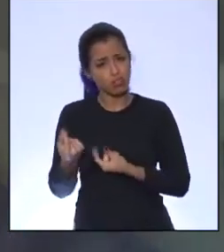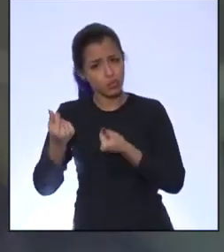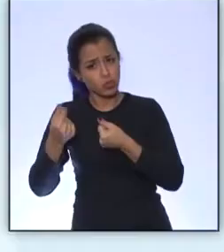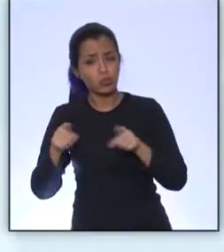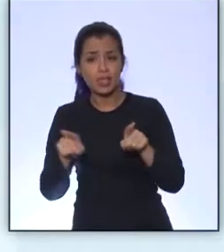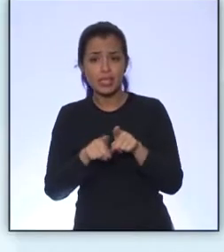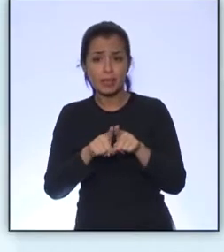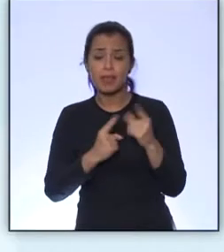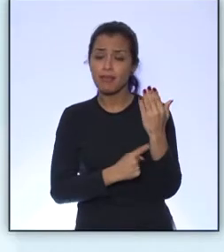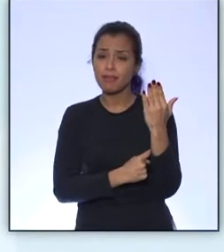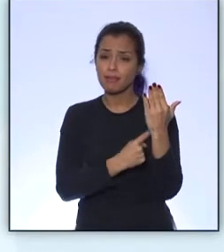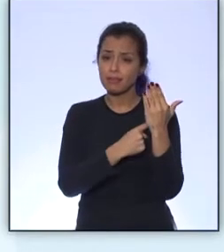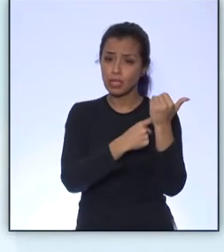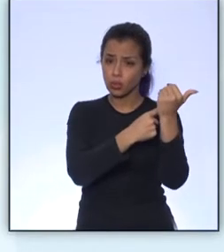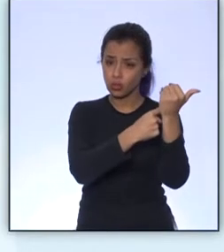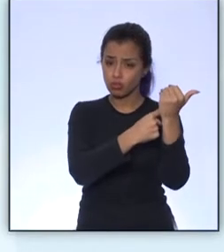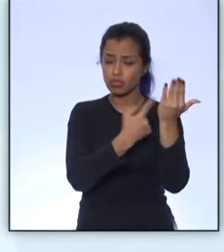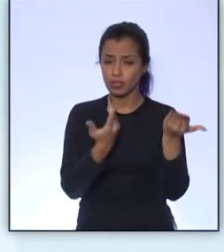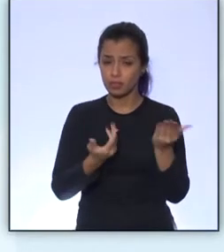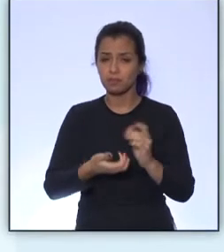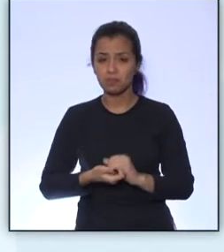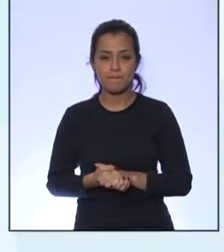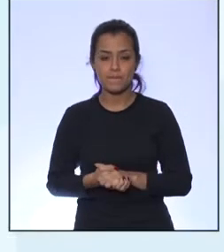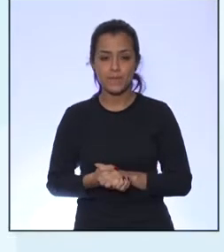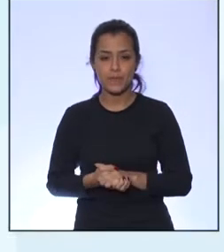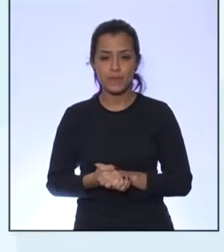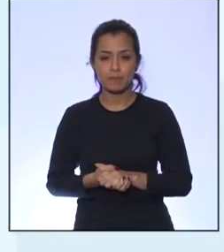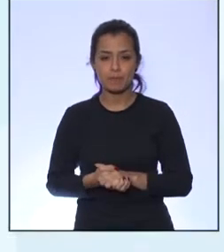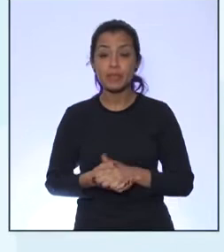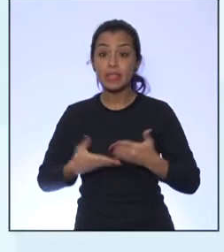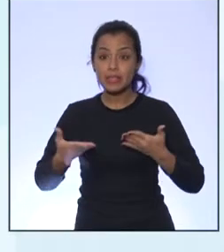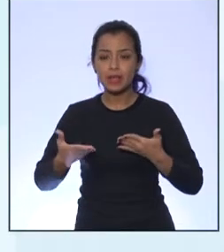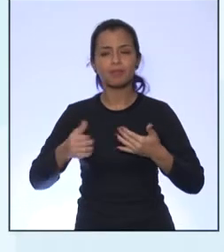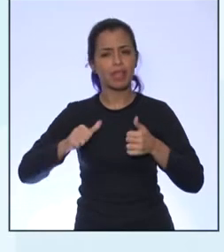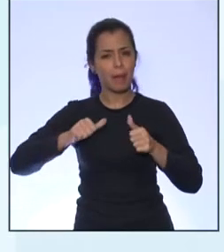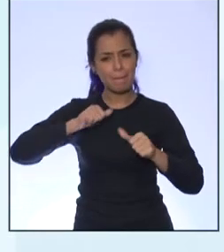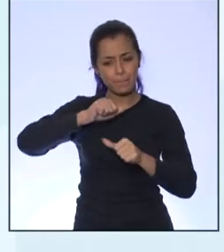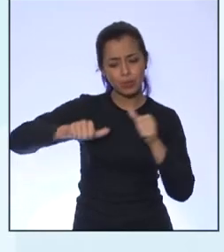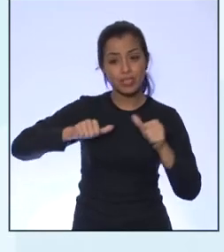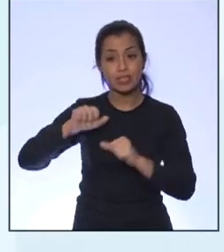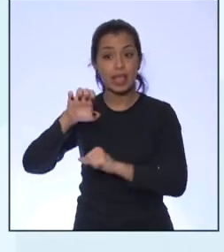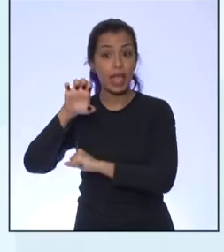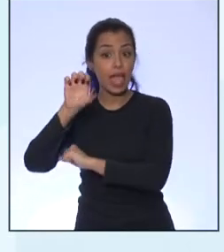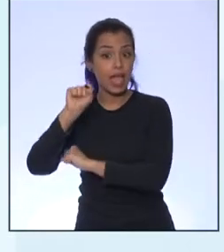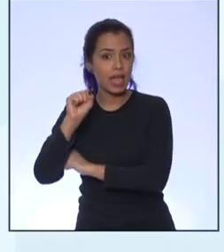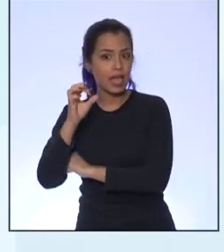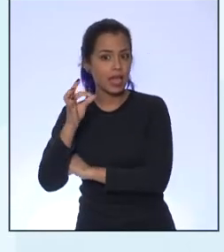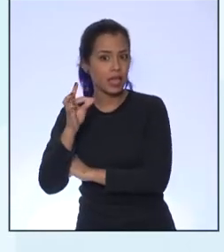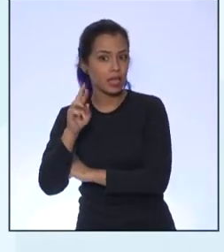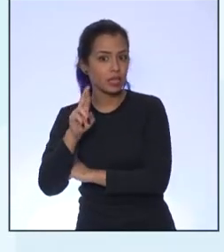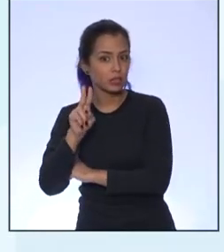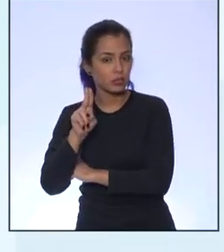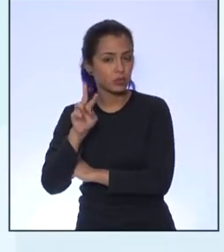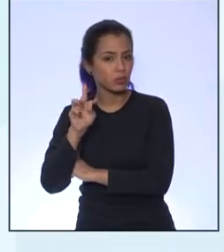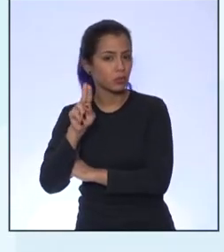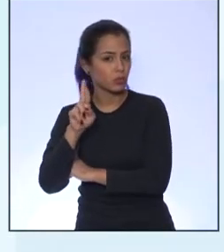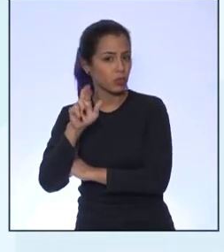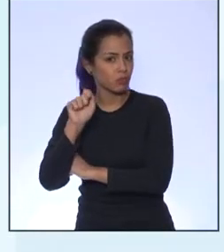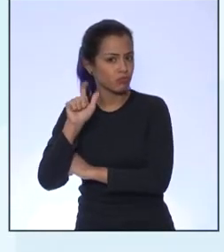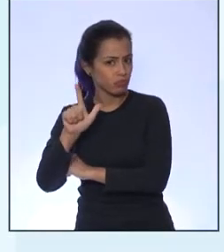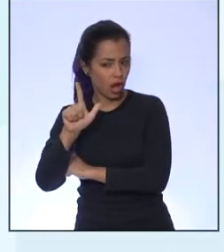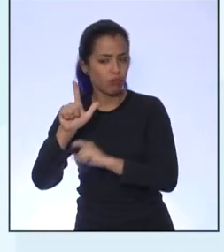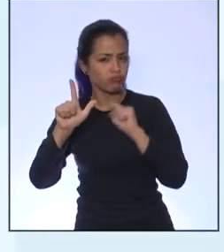né? Então, essa mudança estrutural, que de alguma maneira foi muito importante da produção,